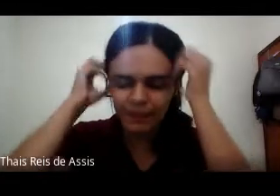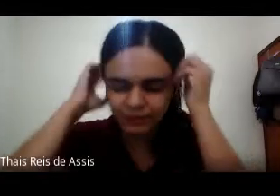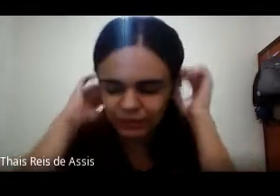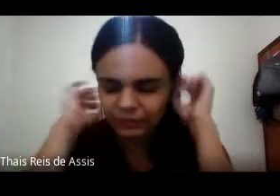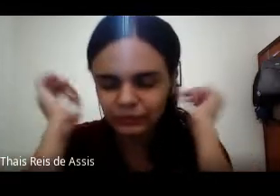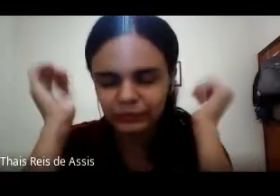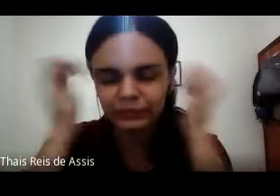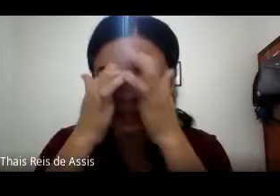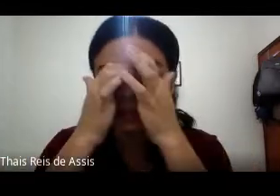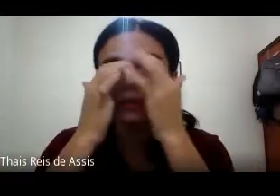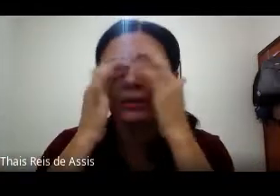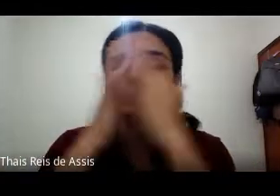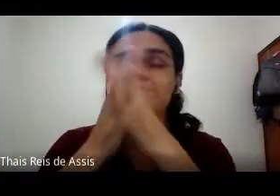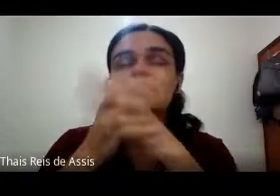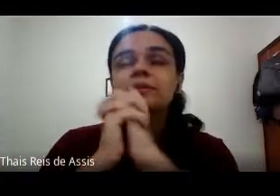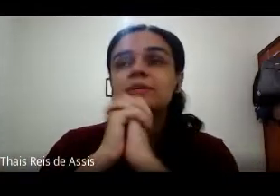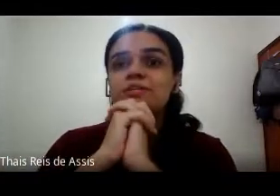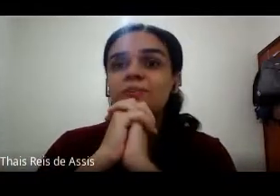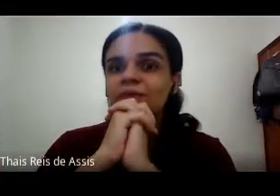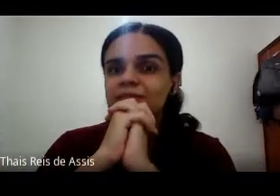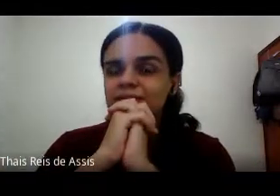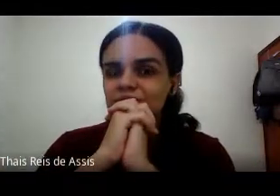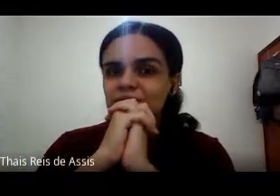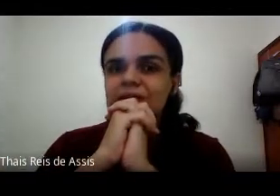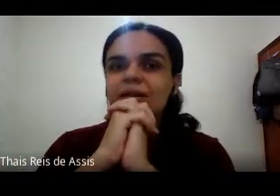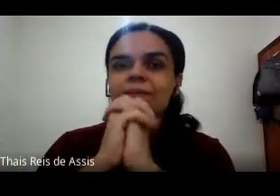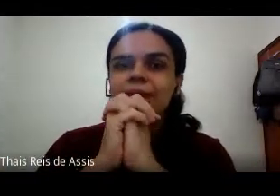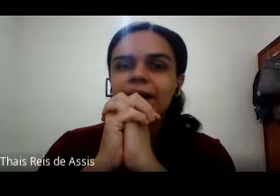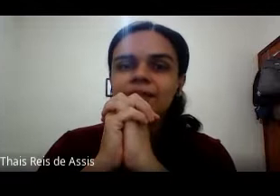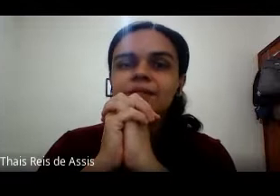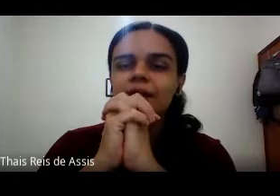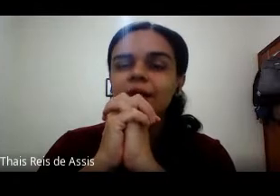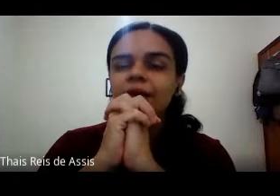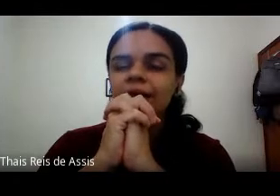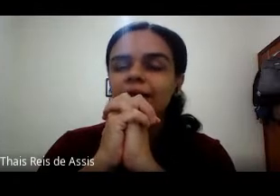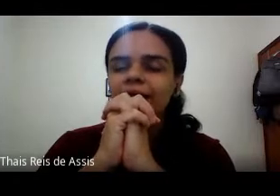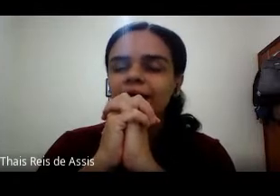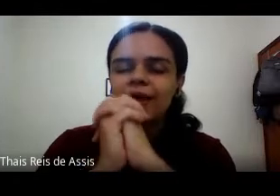a patrulha desses programas de moda em cima de você, não. Mas